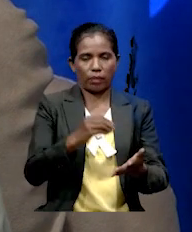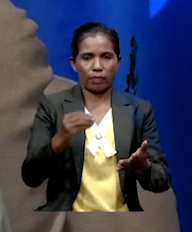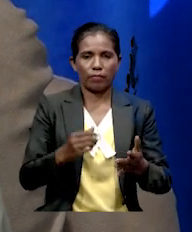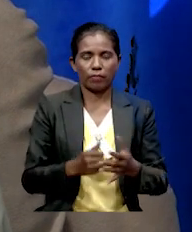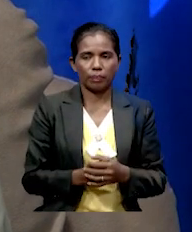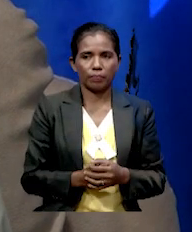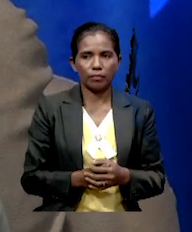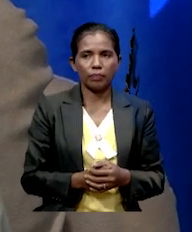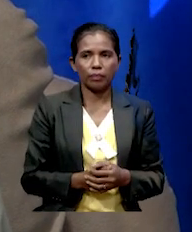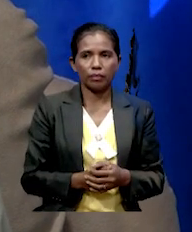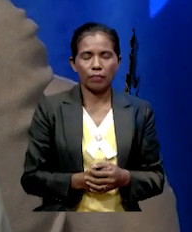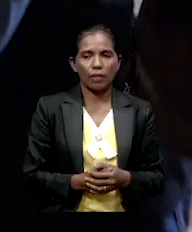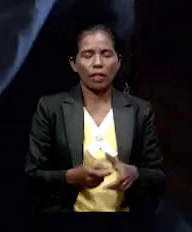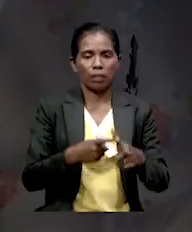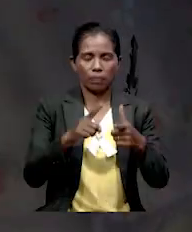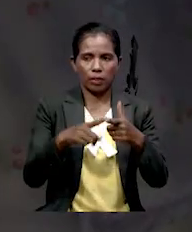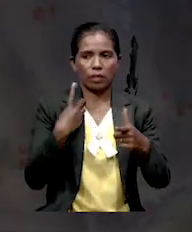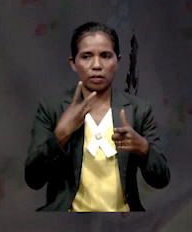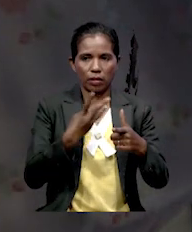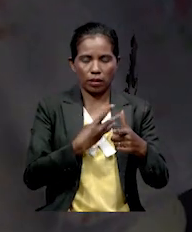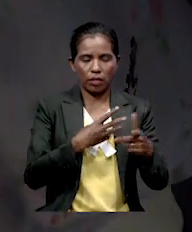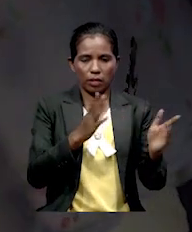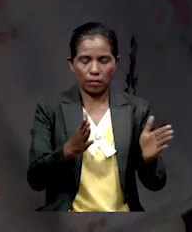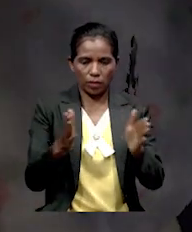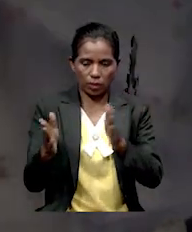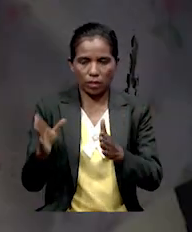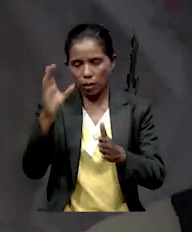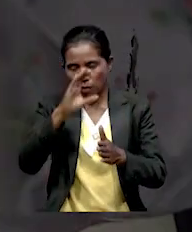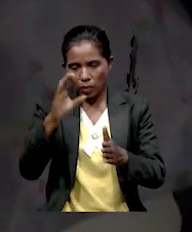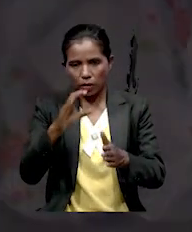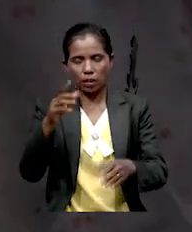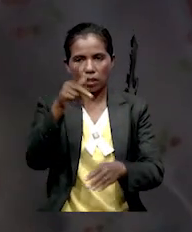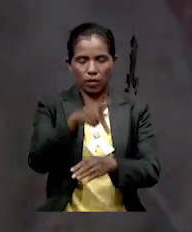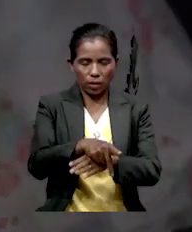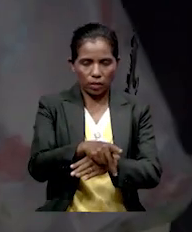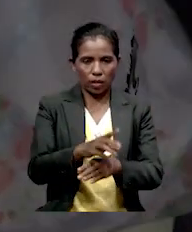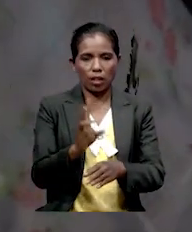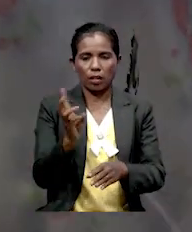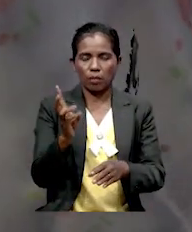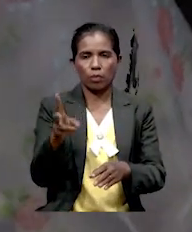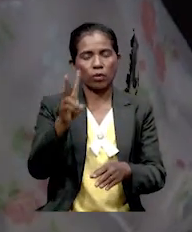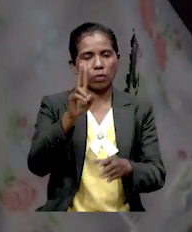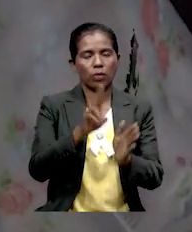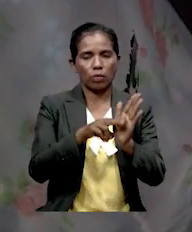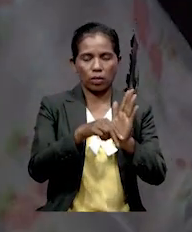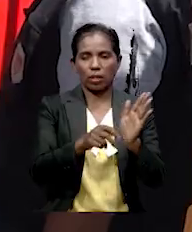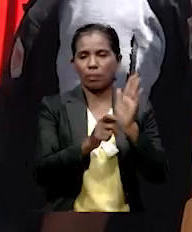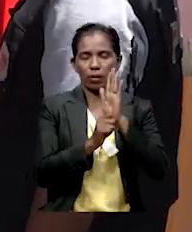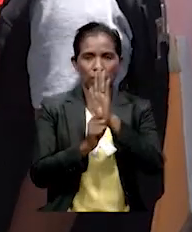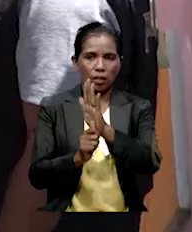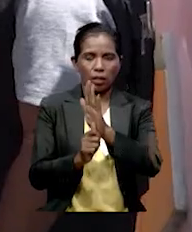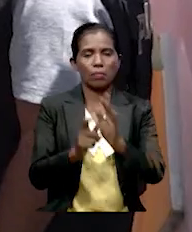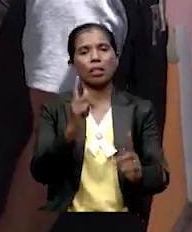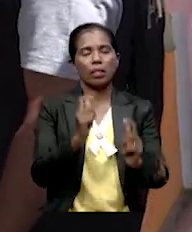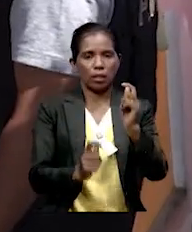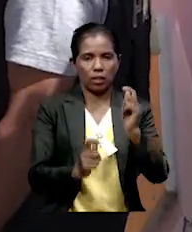judicial segundo ita ne norma processo sim sira se detene durante 72 horas pois apresenta ne ba primeiro